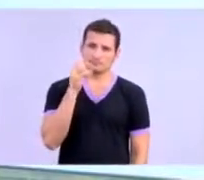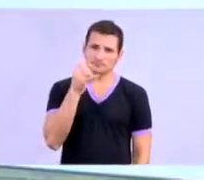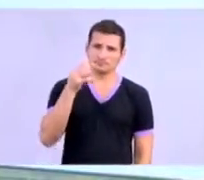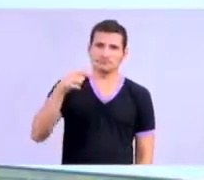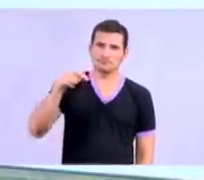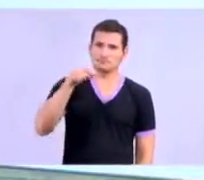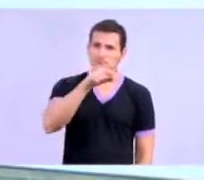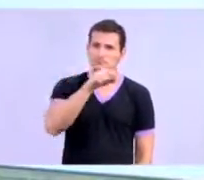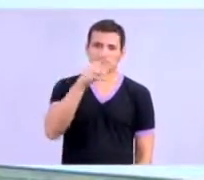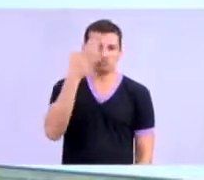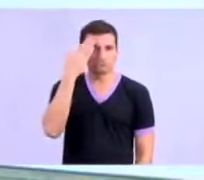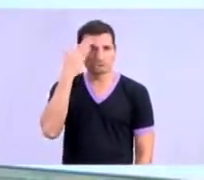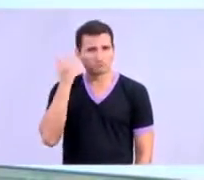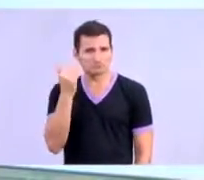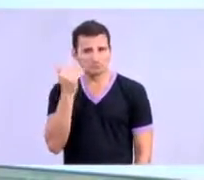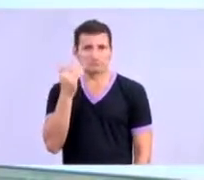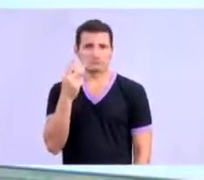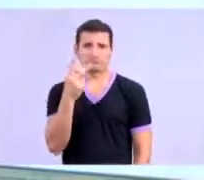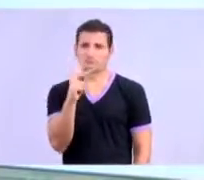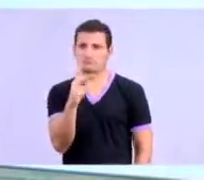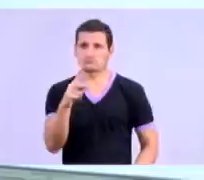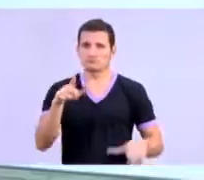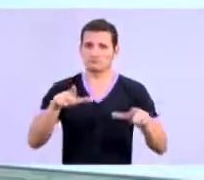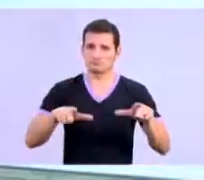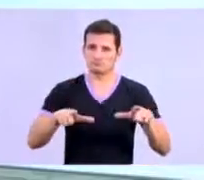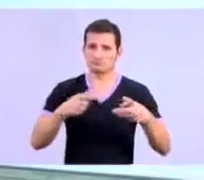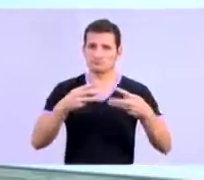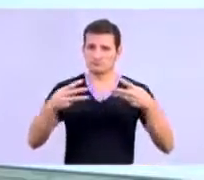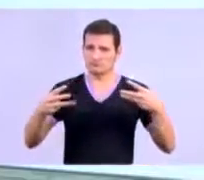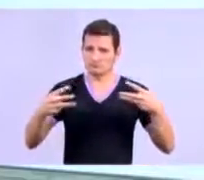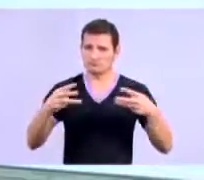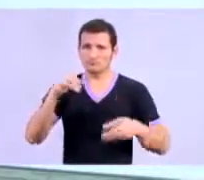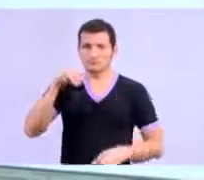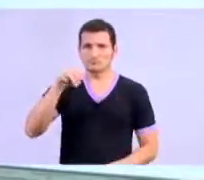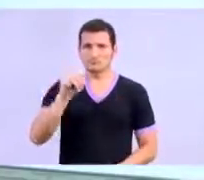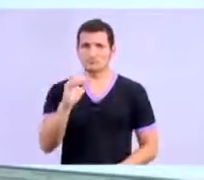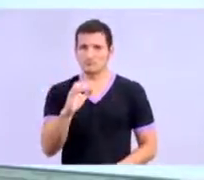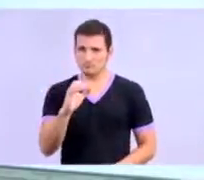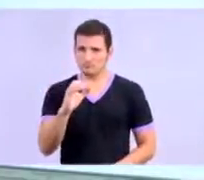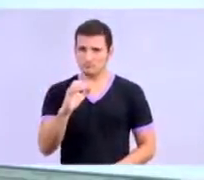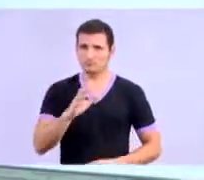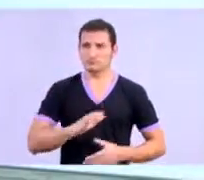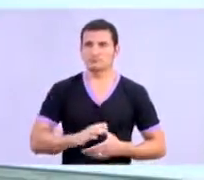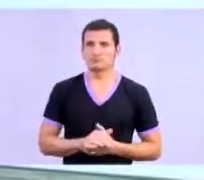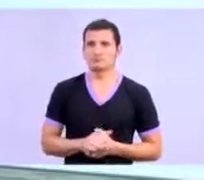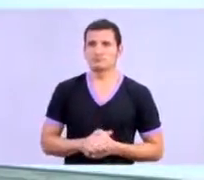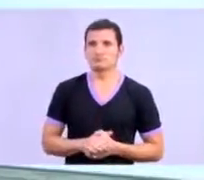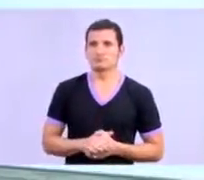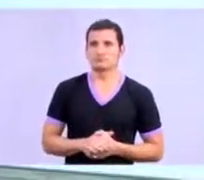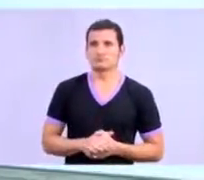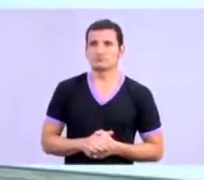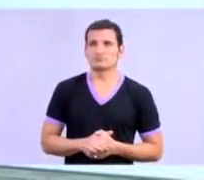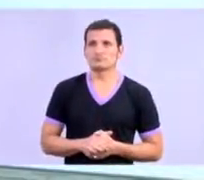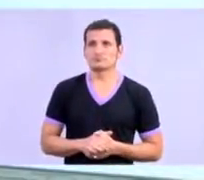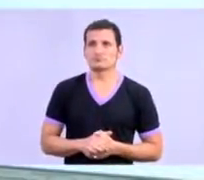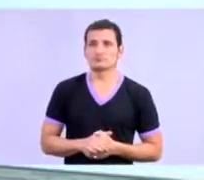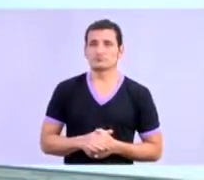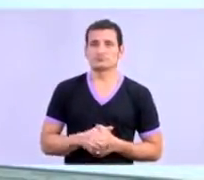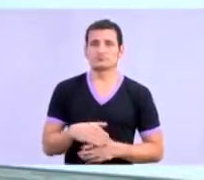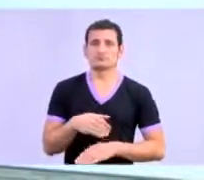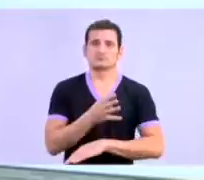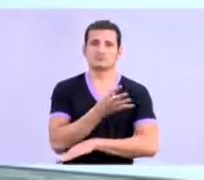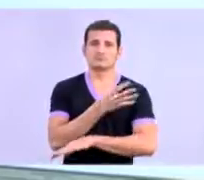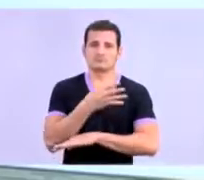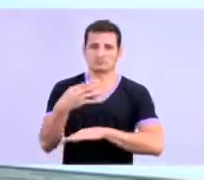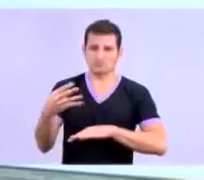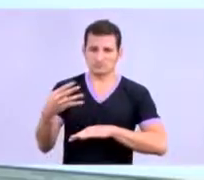endereço MAC aí da placa de rede dos dispositivos de vocês, vão lá, busquem, por exemplo, no Windows, a